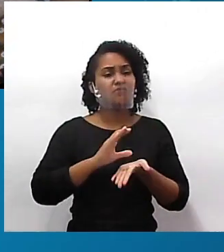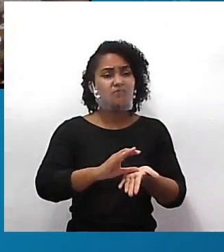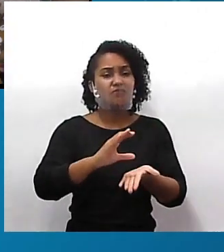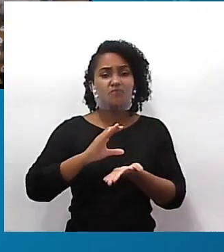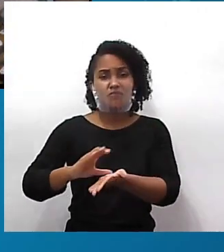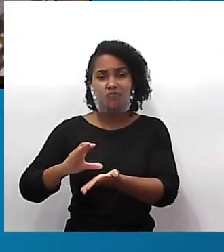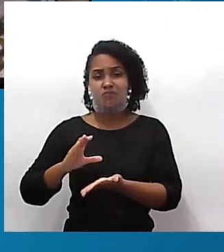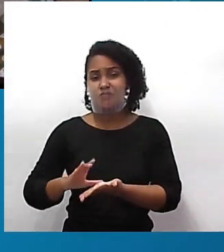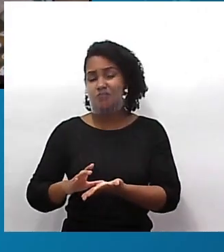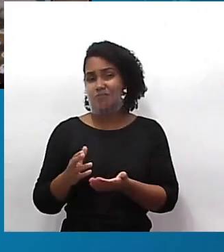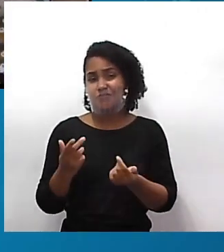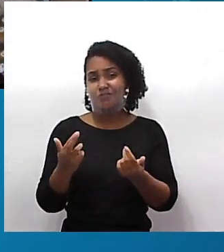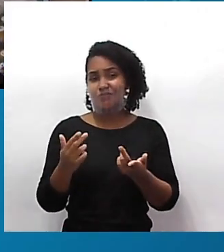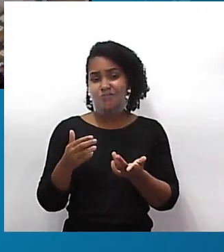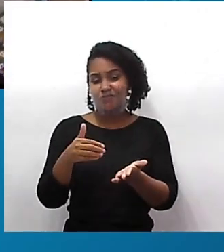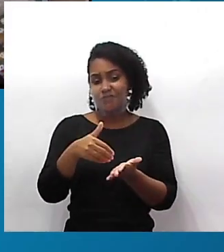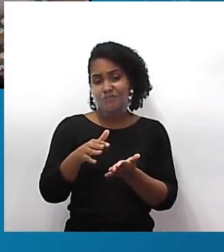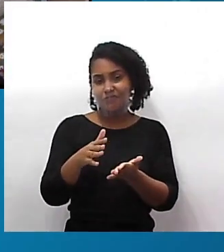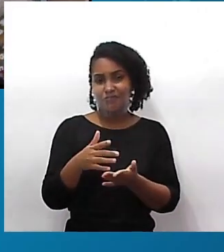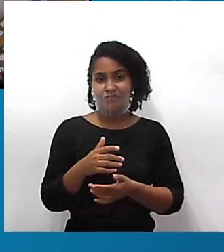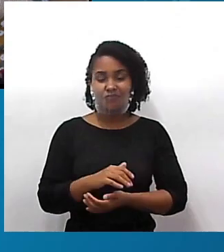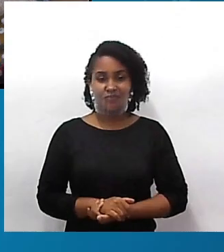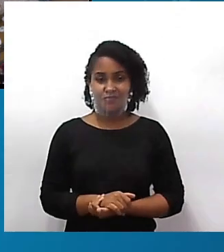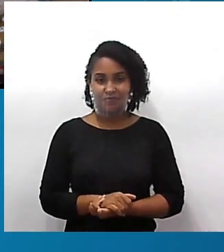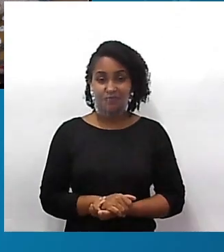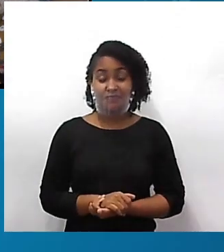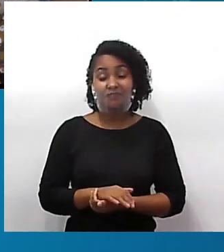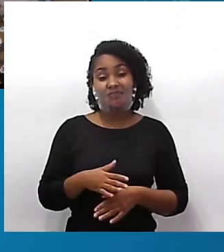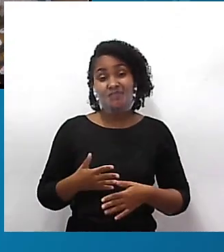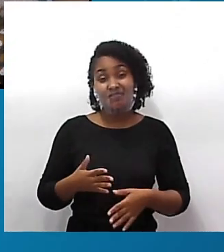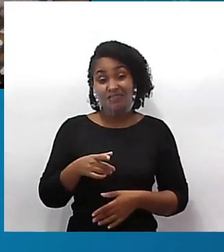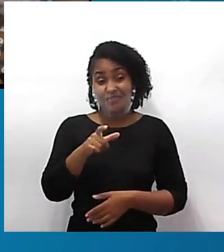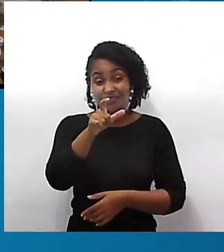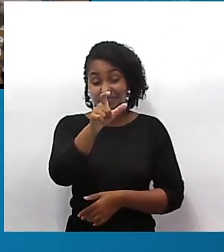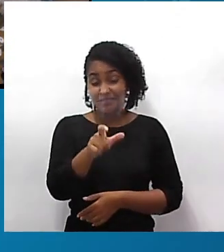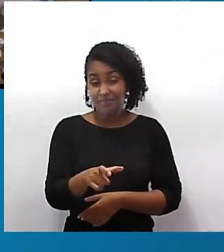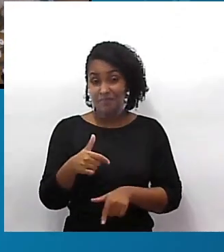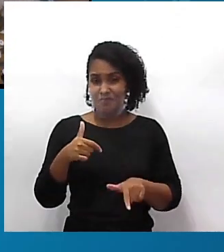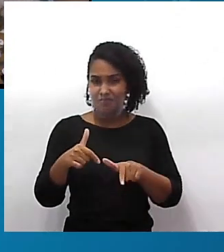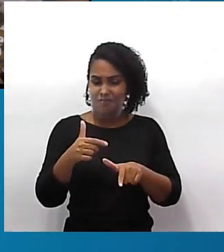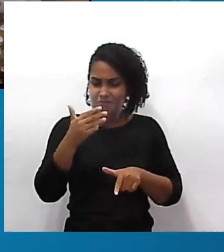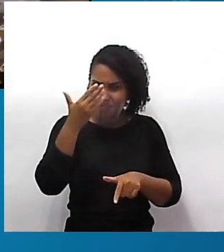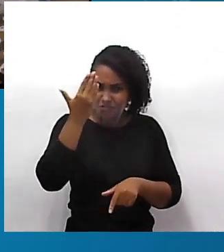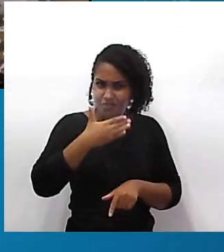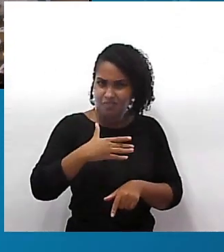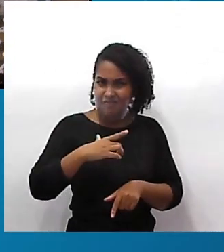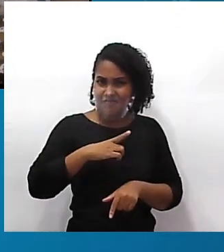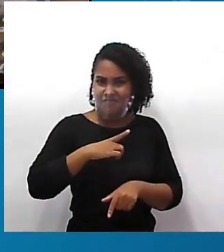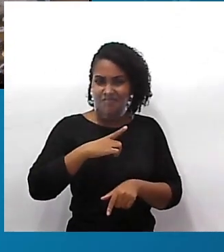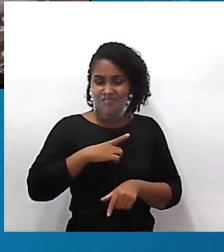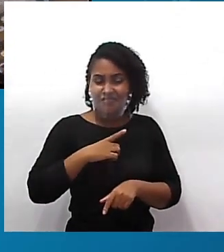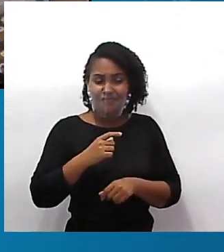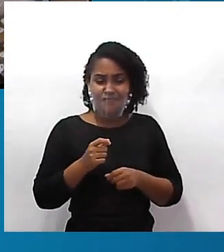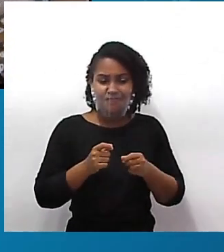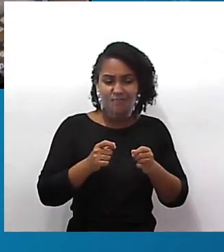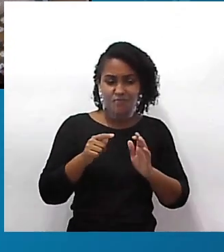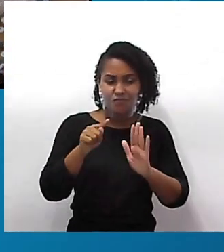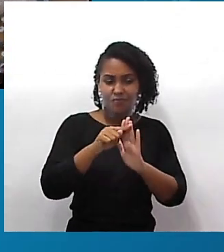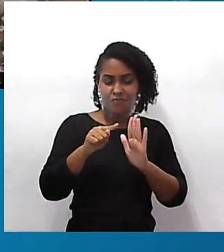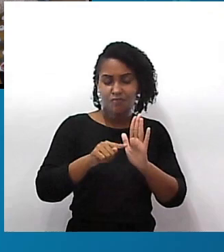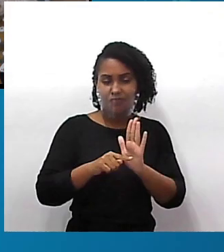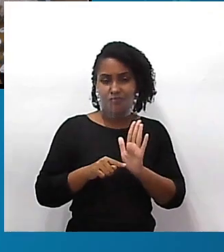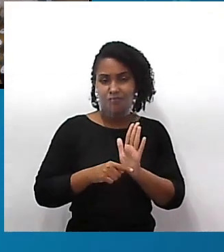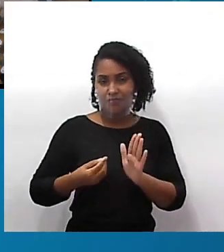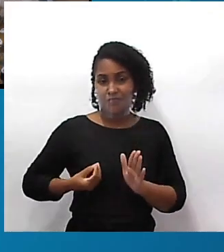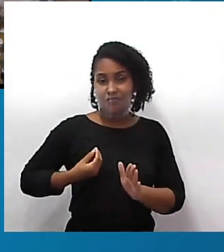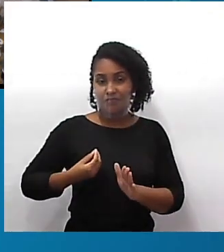rescisórias, como se fosse demitido sem justa causa. Então, se o colaborador provar que não se está havendo um plano de convivência